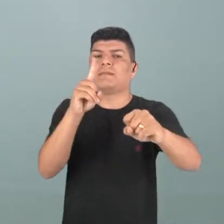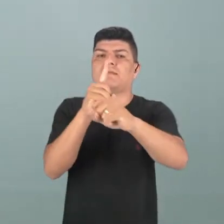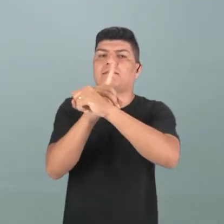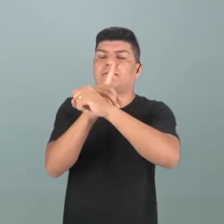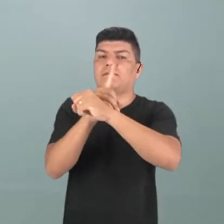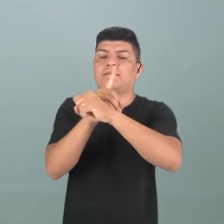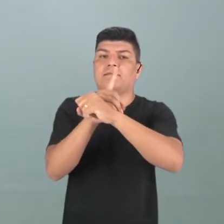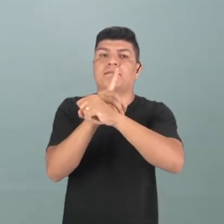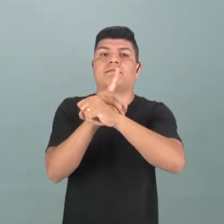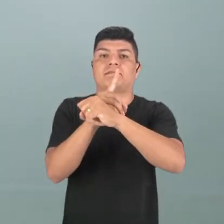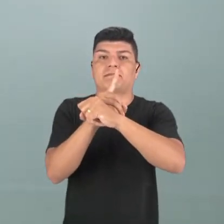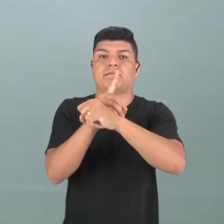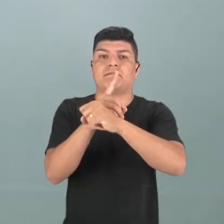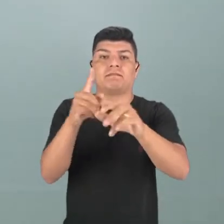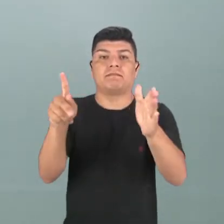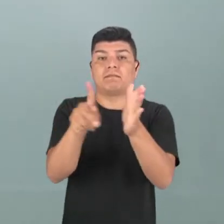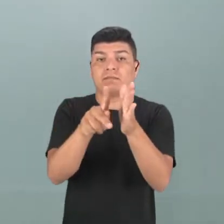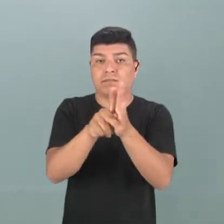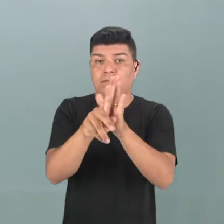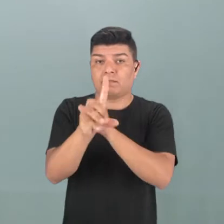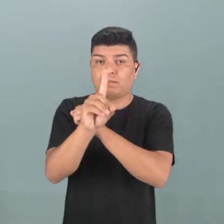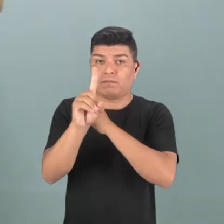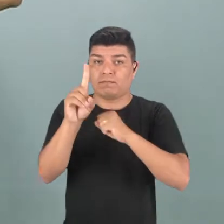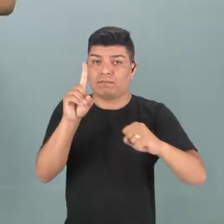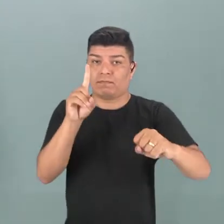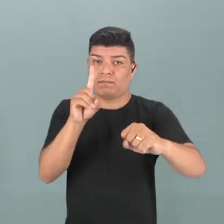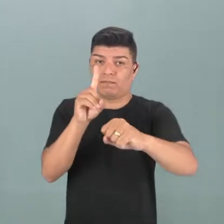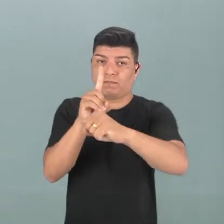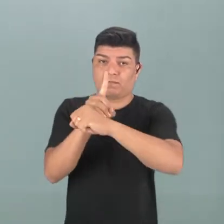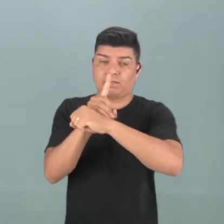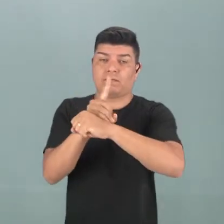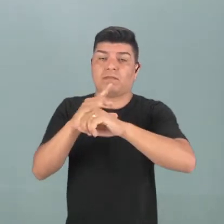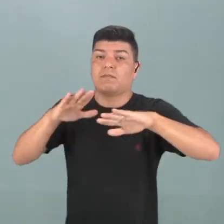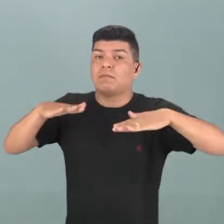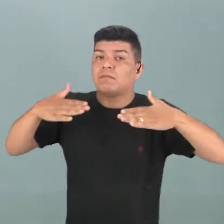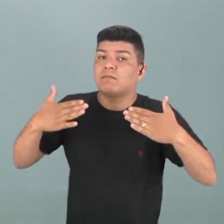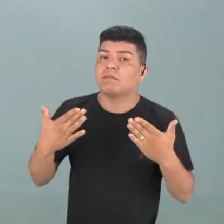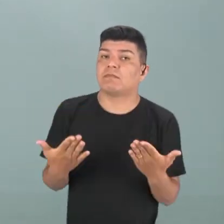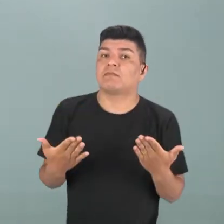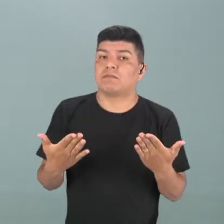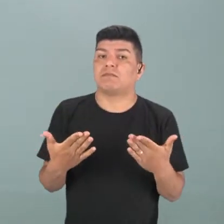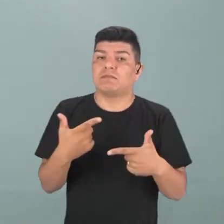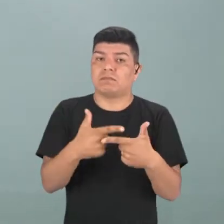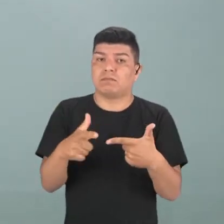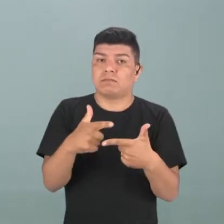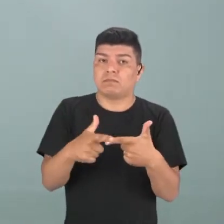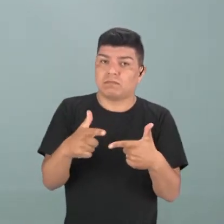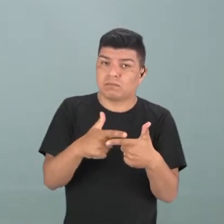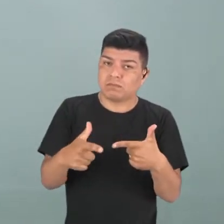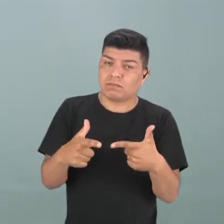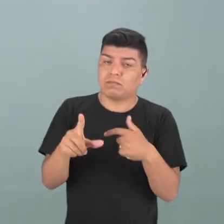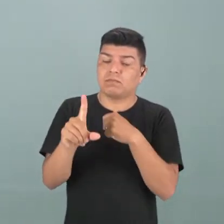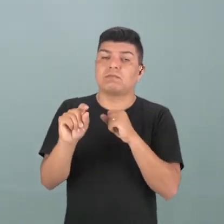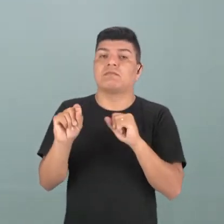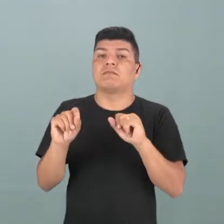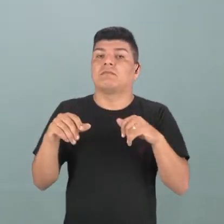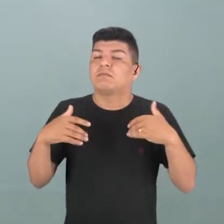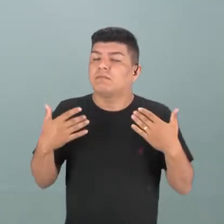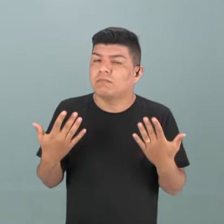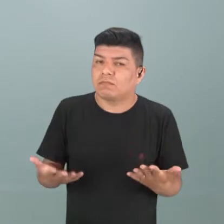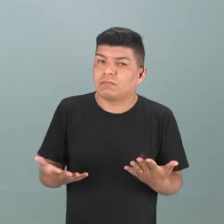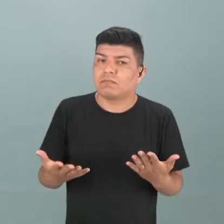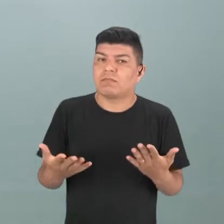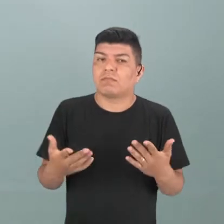São problemas da sociedade, né? Pensa aí comigo, quais seriam os problemas, né, que esse